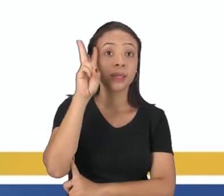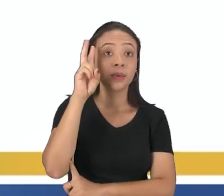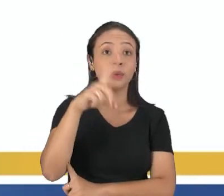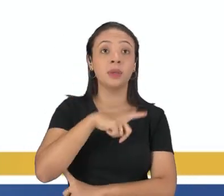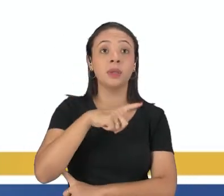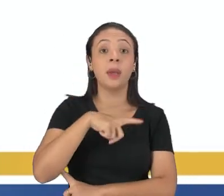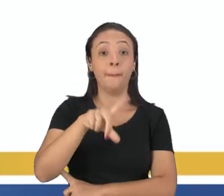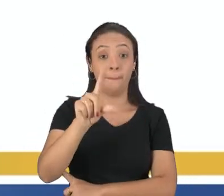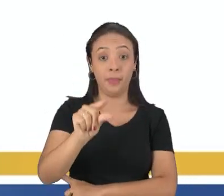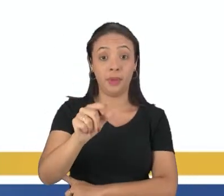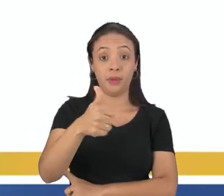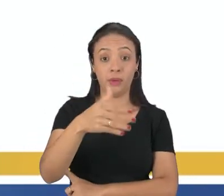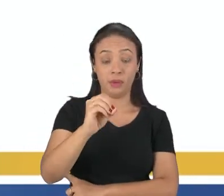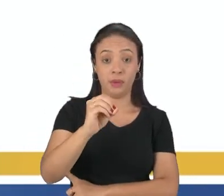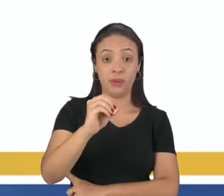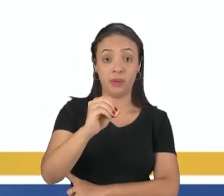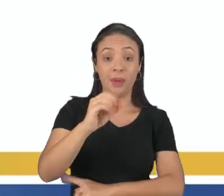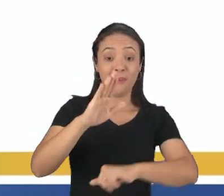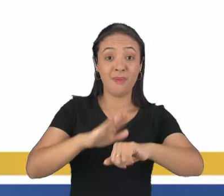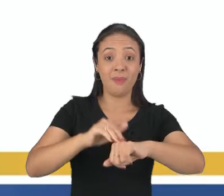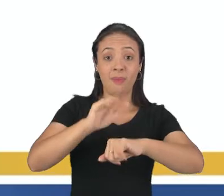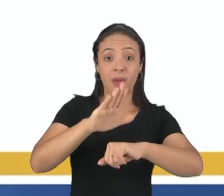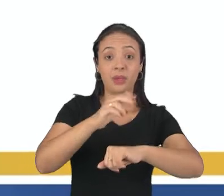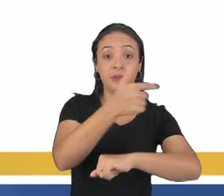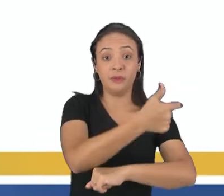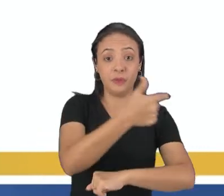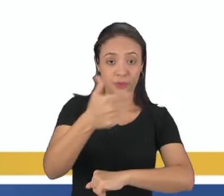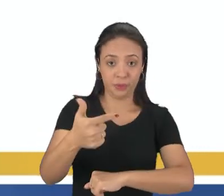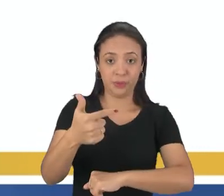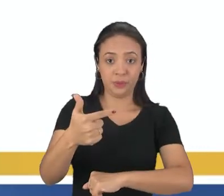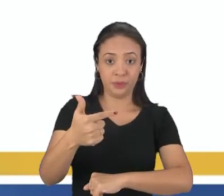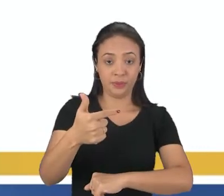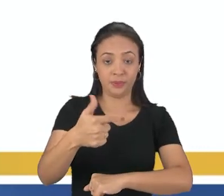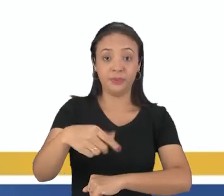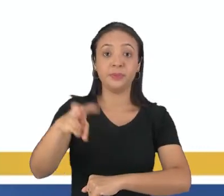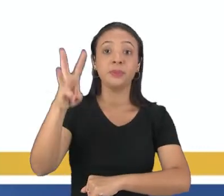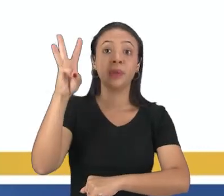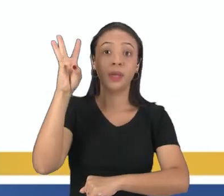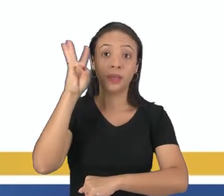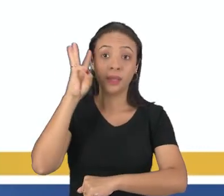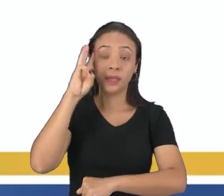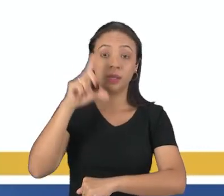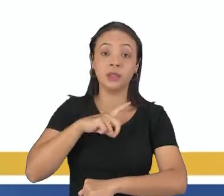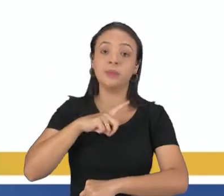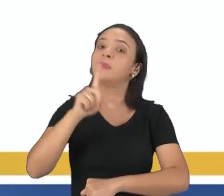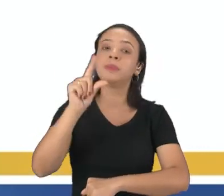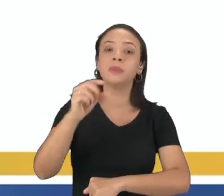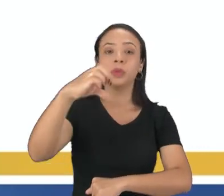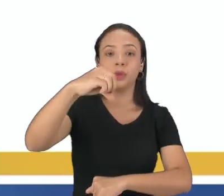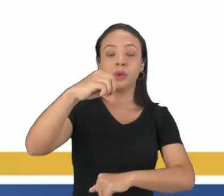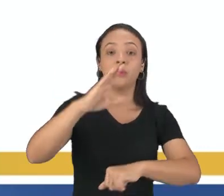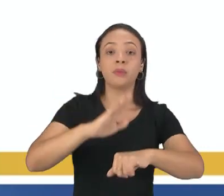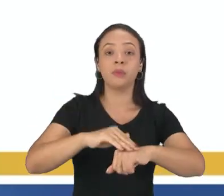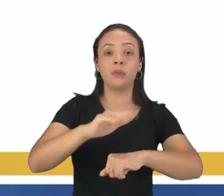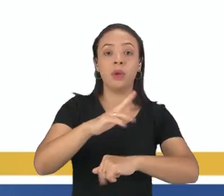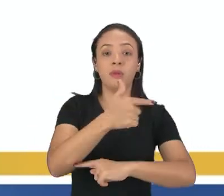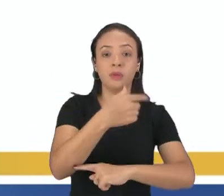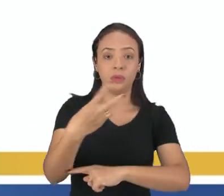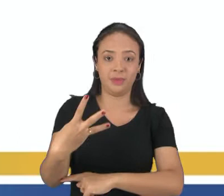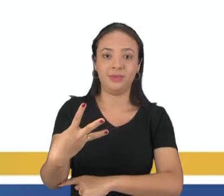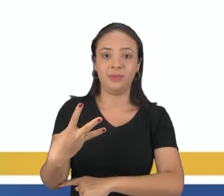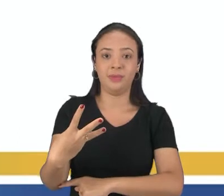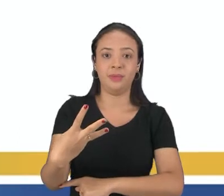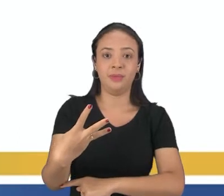nós tivemos a mínima 10 e a máxima 22. Na terça, nós tivemos a mínima 9 e a máxima